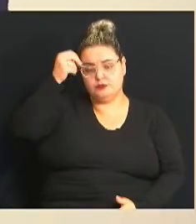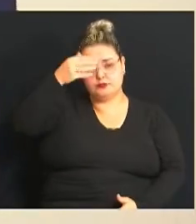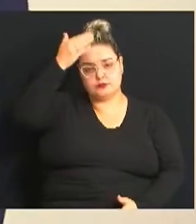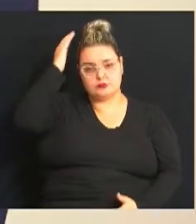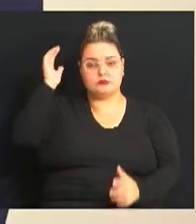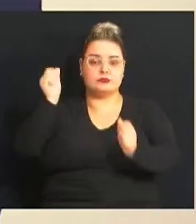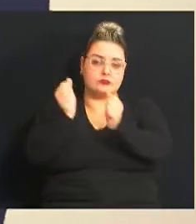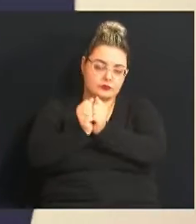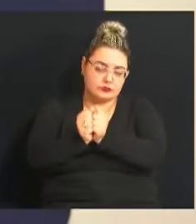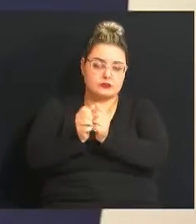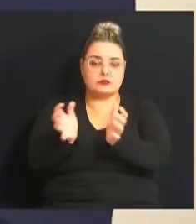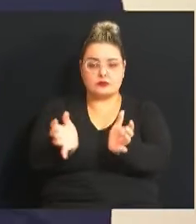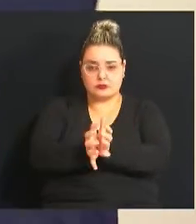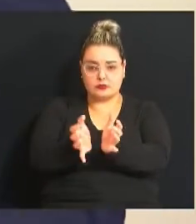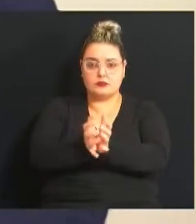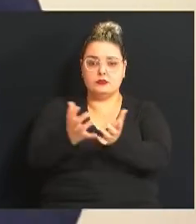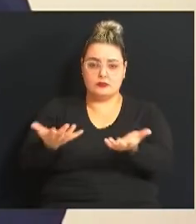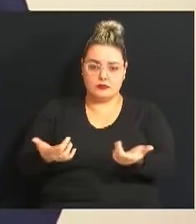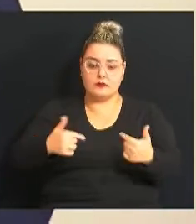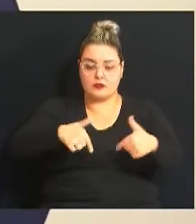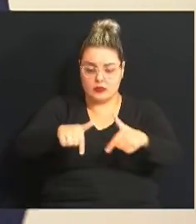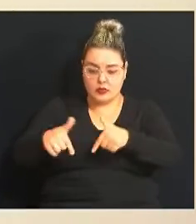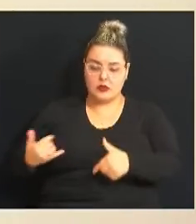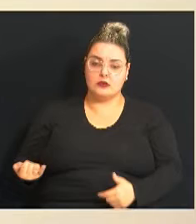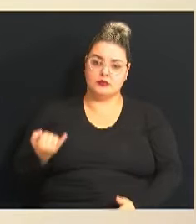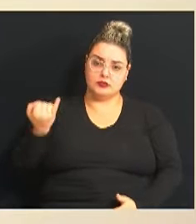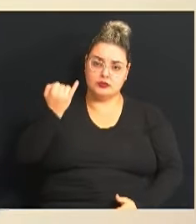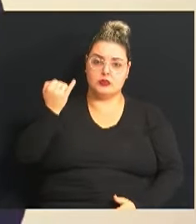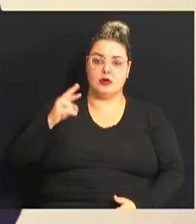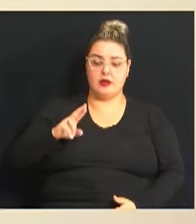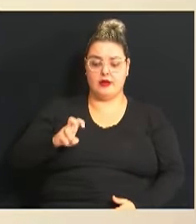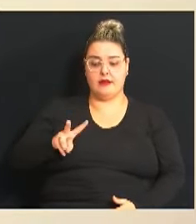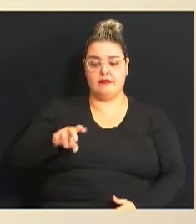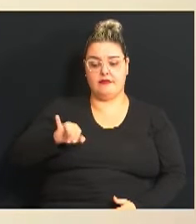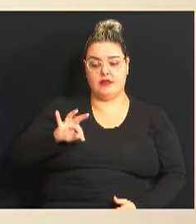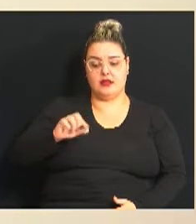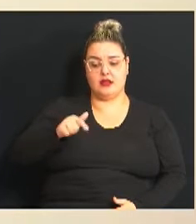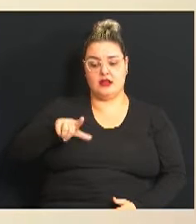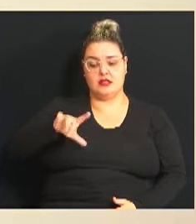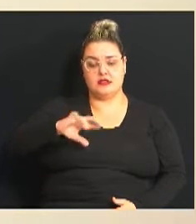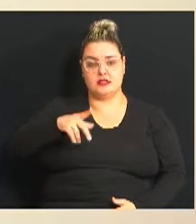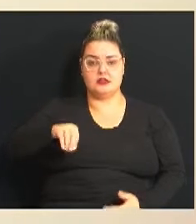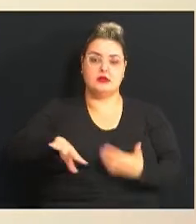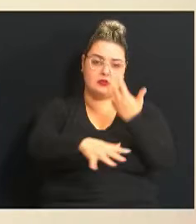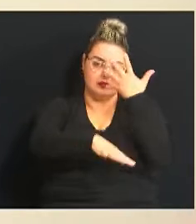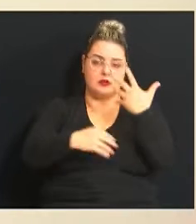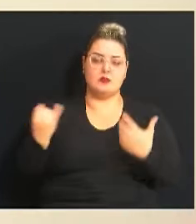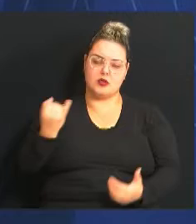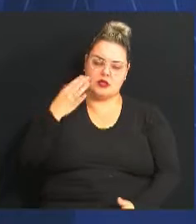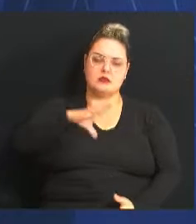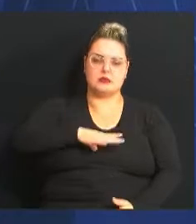a sua equipe aí, é um trabalho muito importante de revitalização nessas praças, que são muito importantes para a nossa cidade.